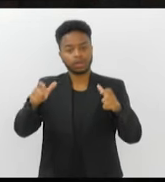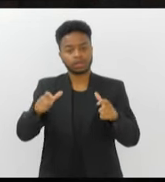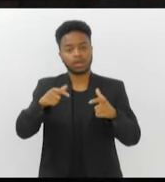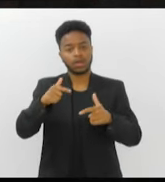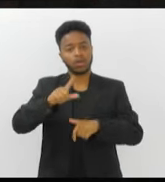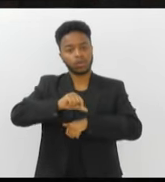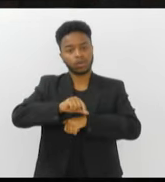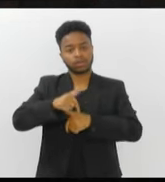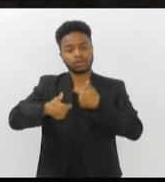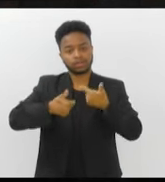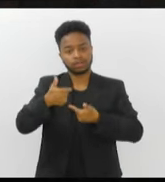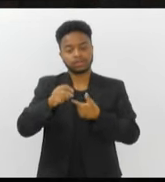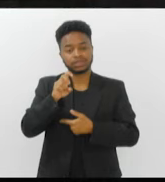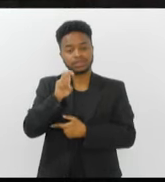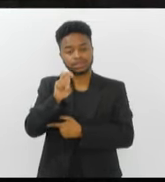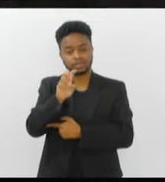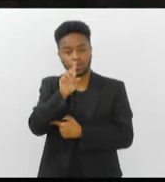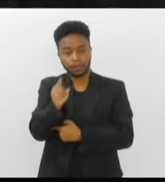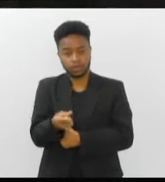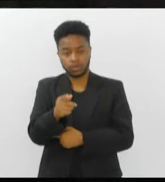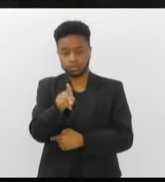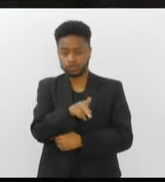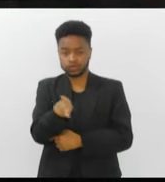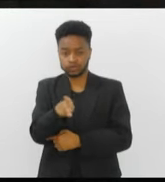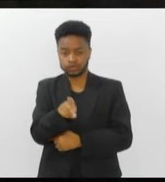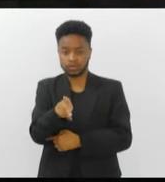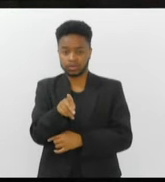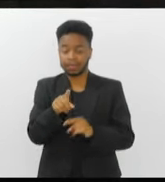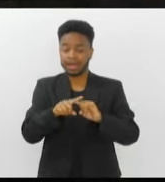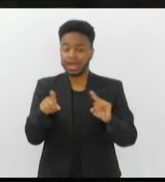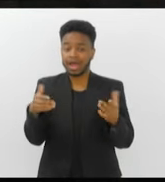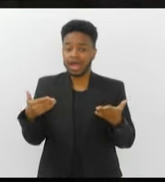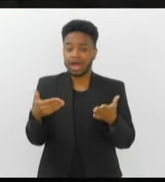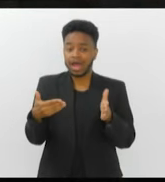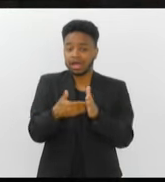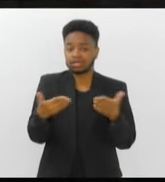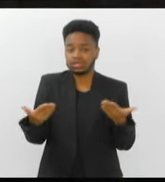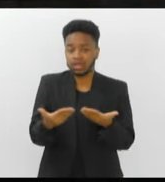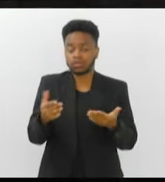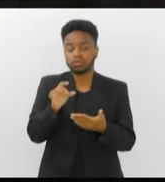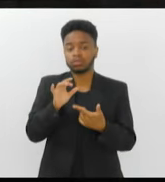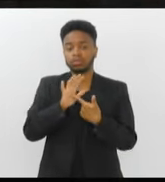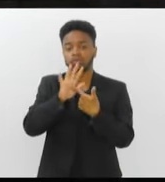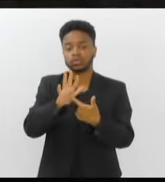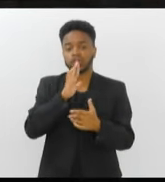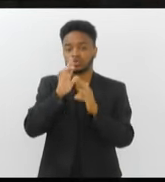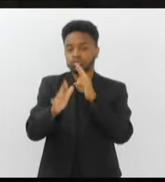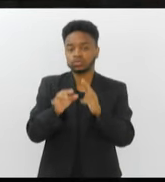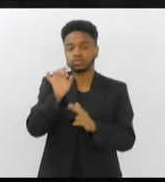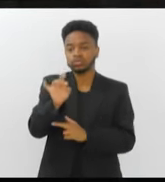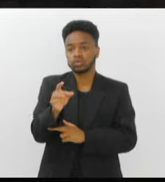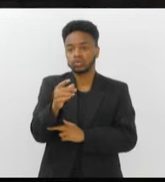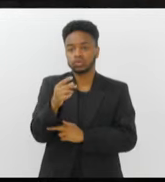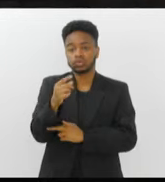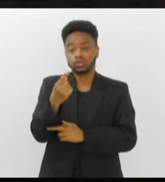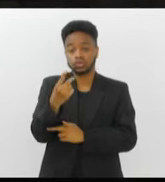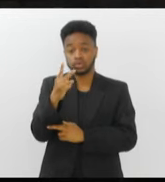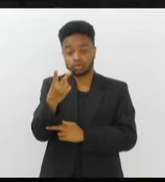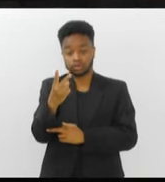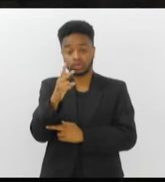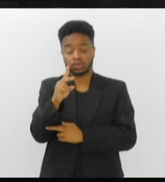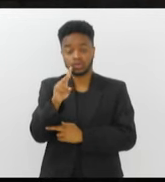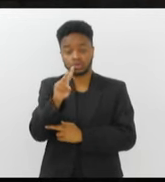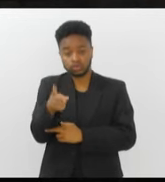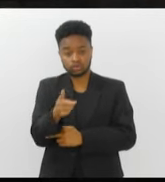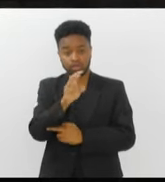de 5 mil professores. A rede até agora só divulgou o resultado de classificação de 2.500